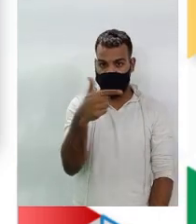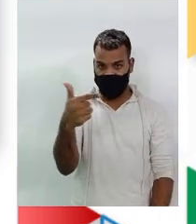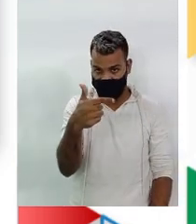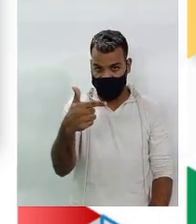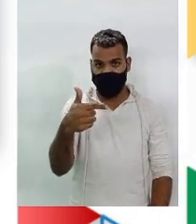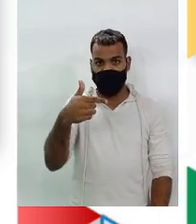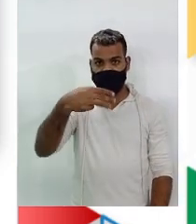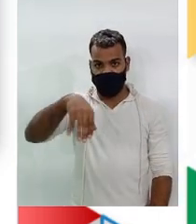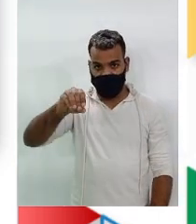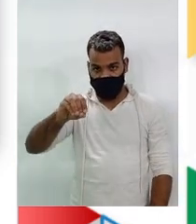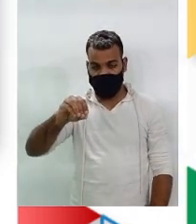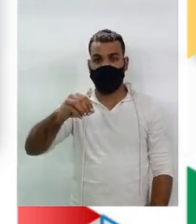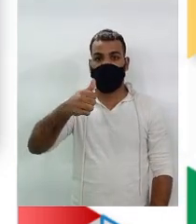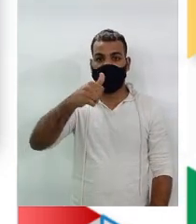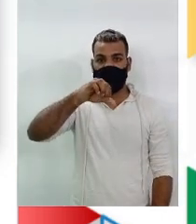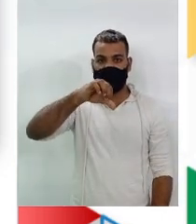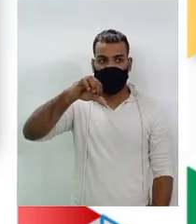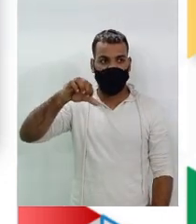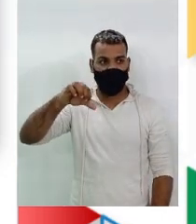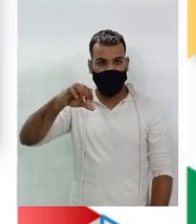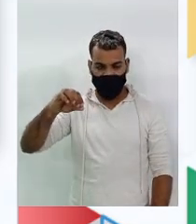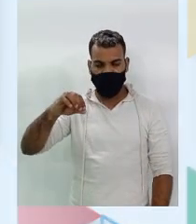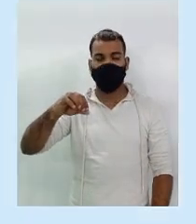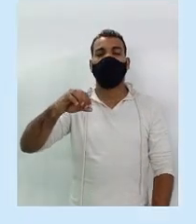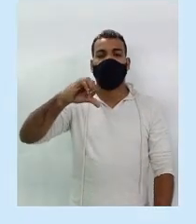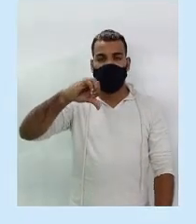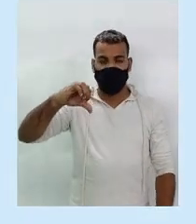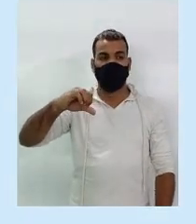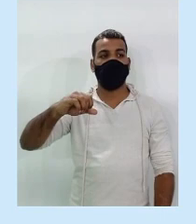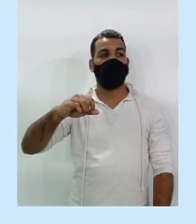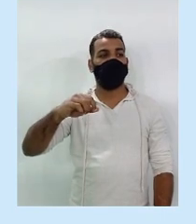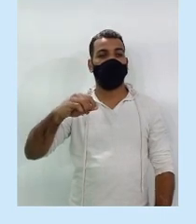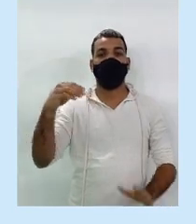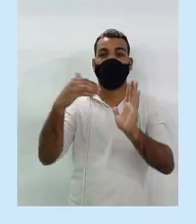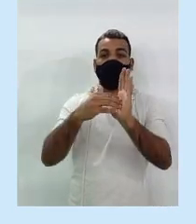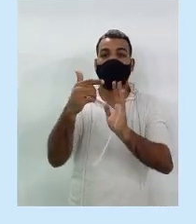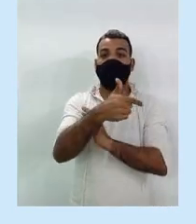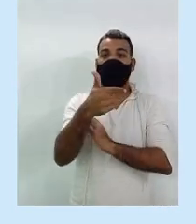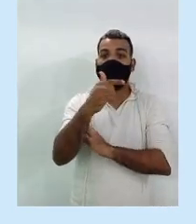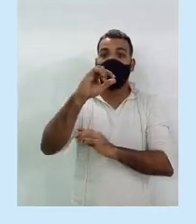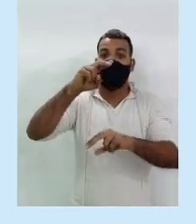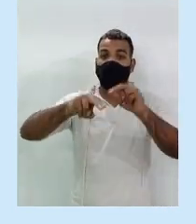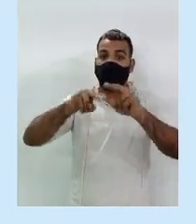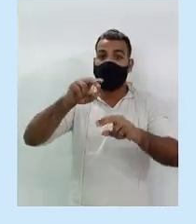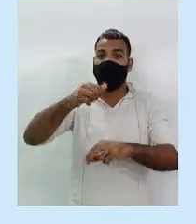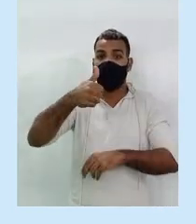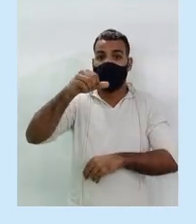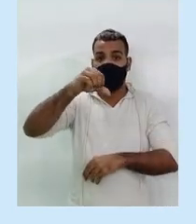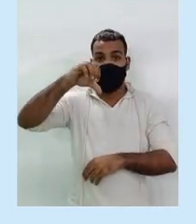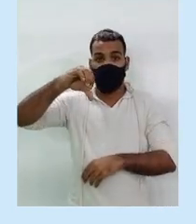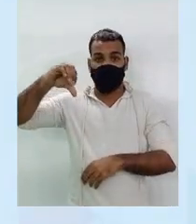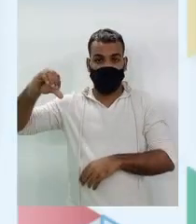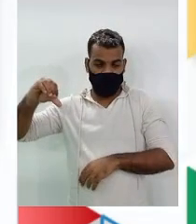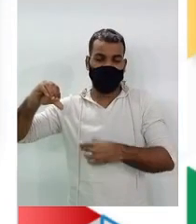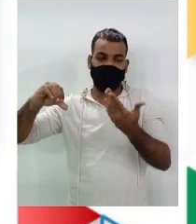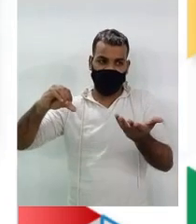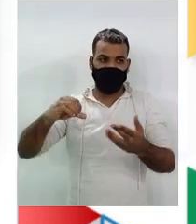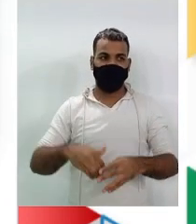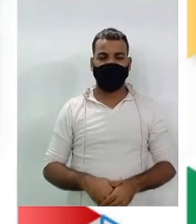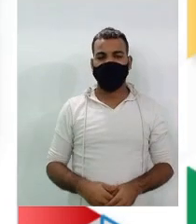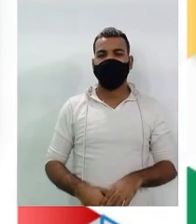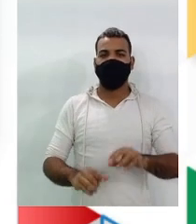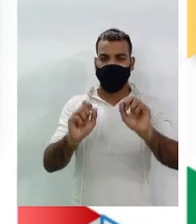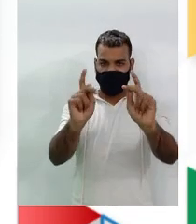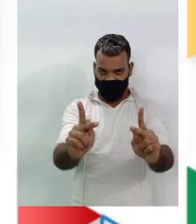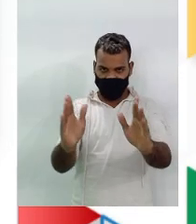30 de junho de 99, ano da publicação da notícia. Vamos ver. O como? Como? Na tela